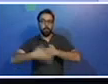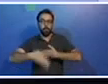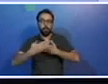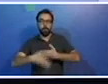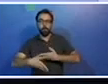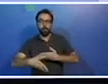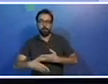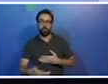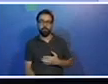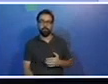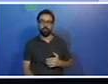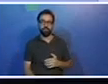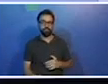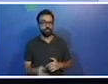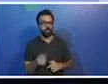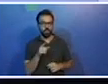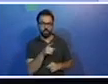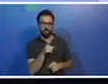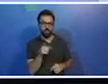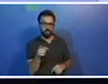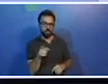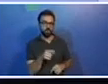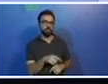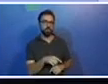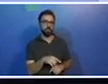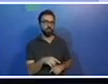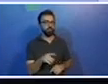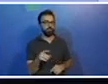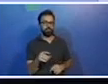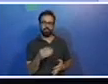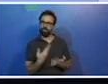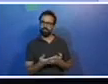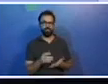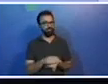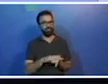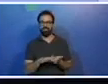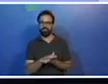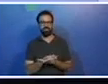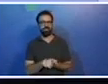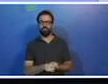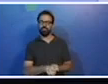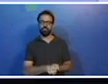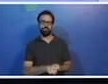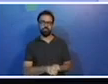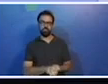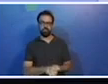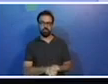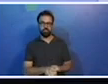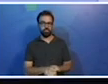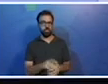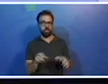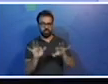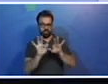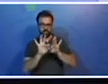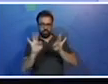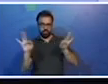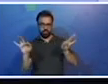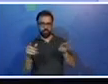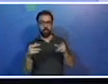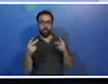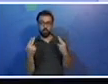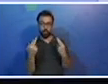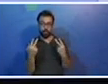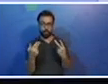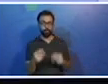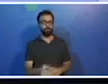They are not studying for the test. Eles não estão estudando para a prova. Eu coloquei a mesma frase. Se vocês observarem, gente, é a